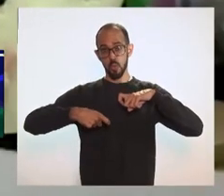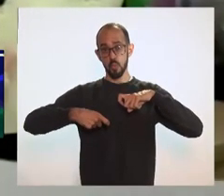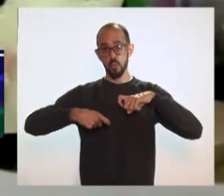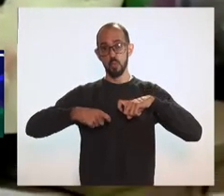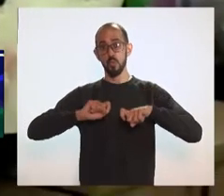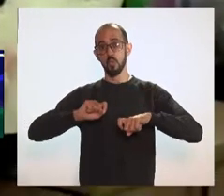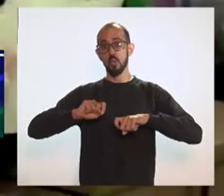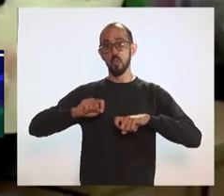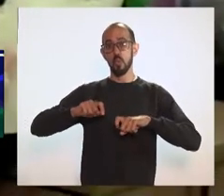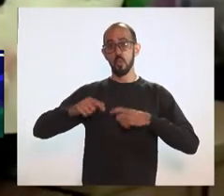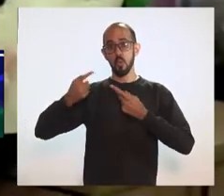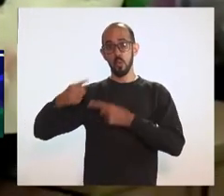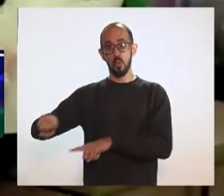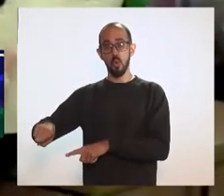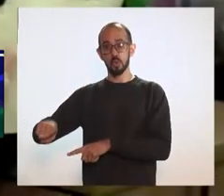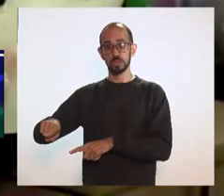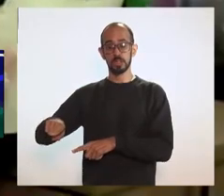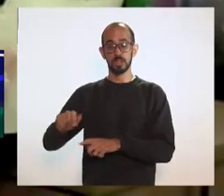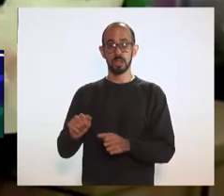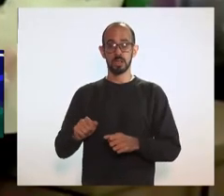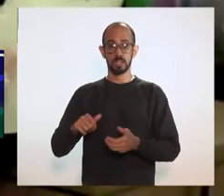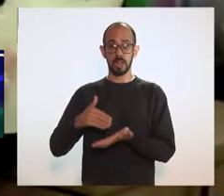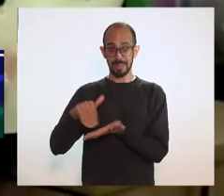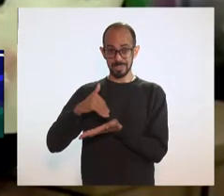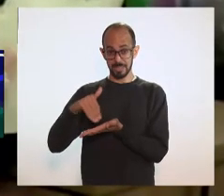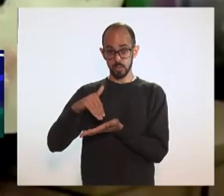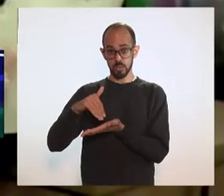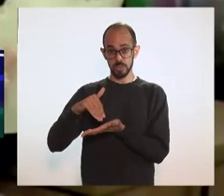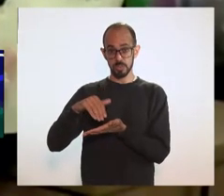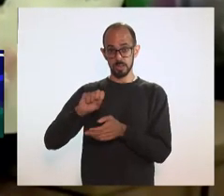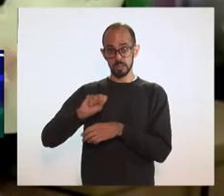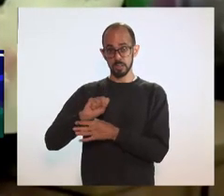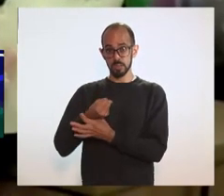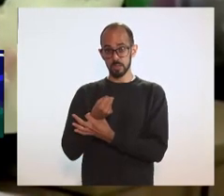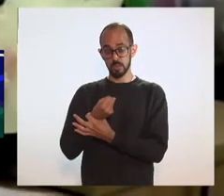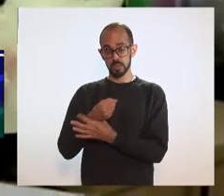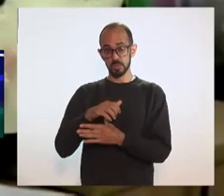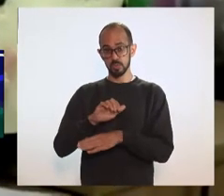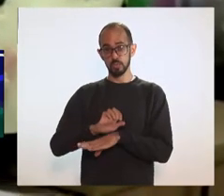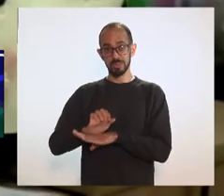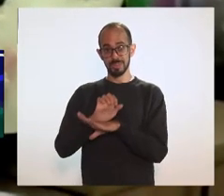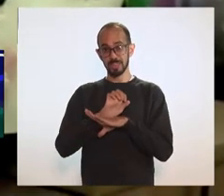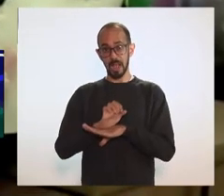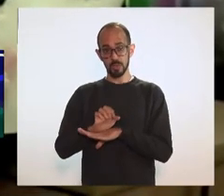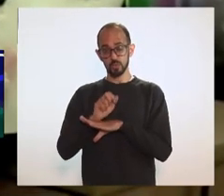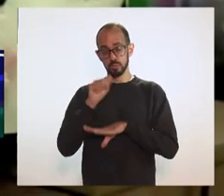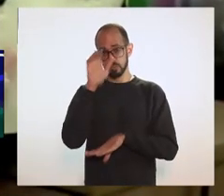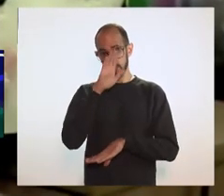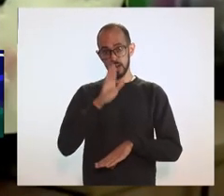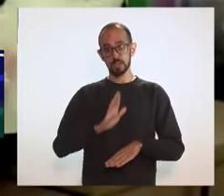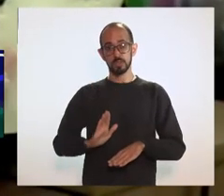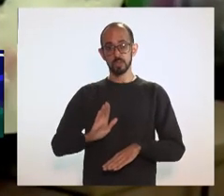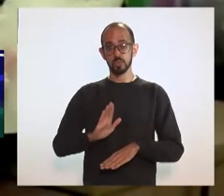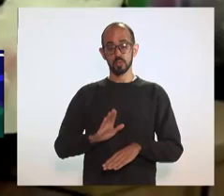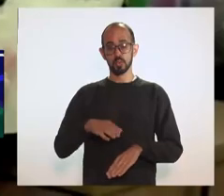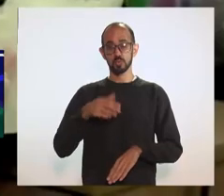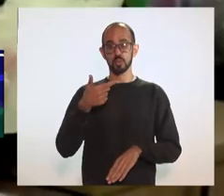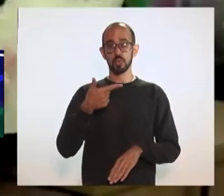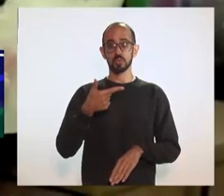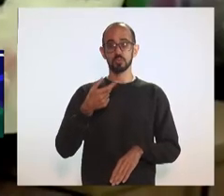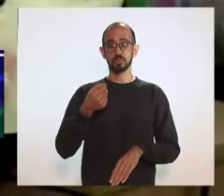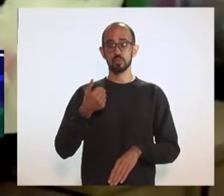violência sexual contabilizada pela Secretaria de Segurança dos Estados Brasileiros entre 2018 e